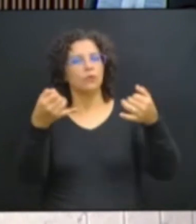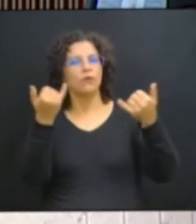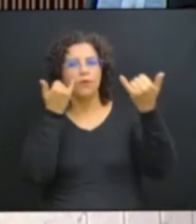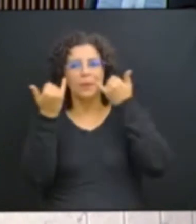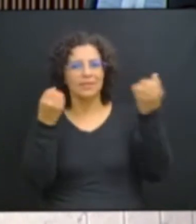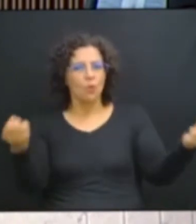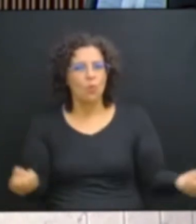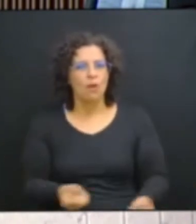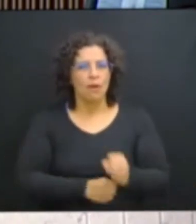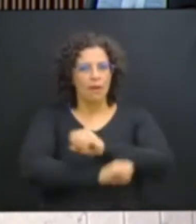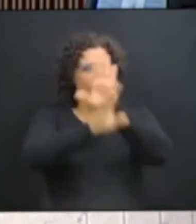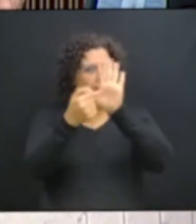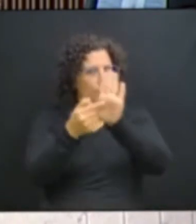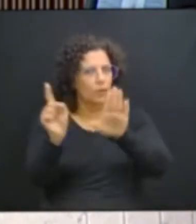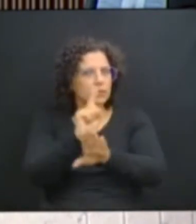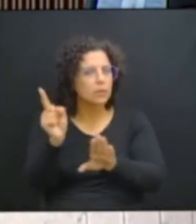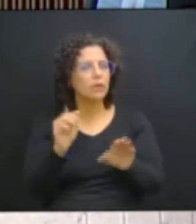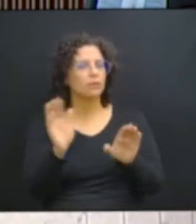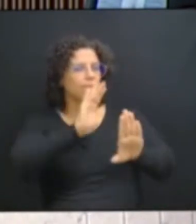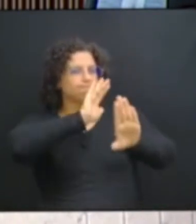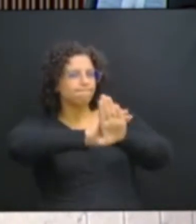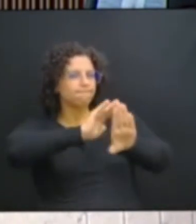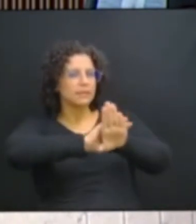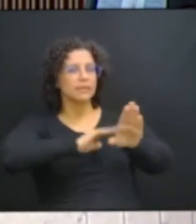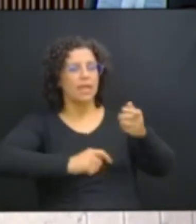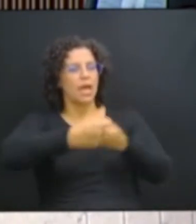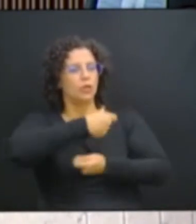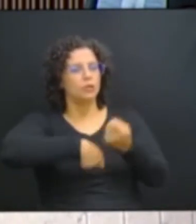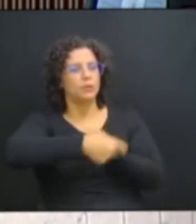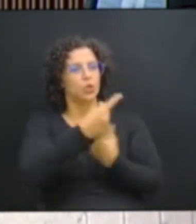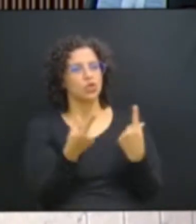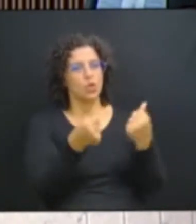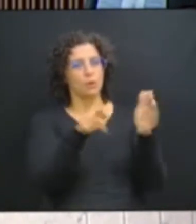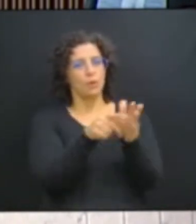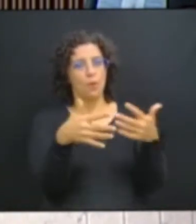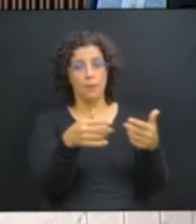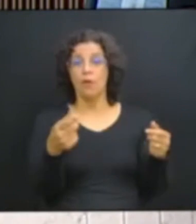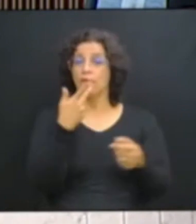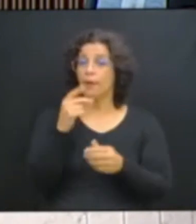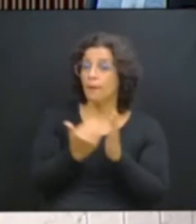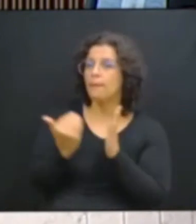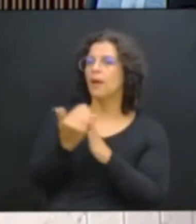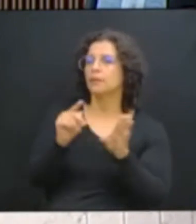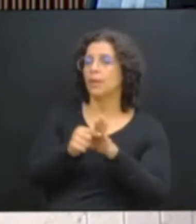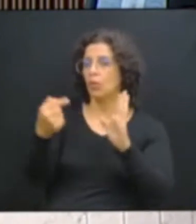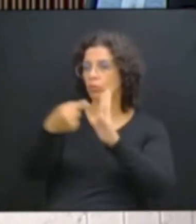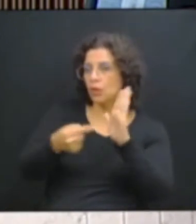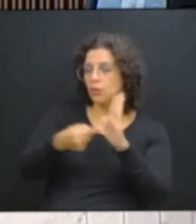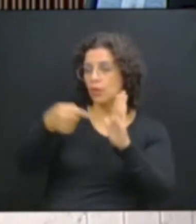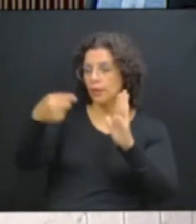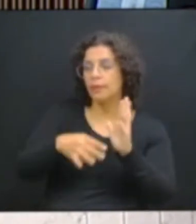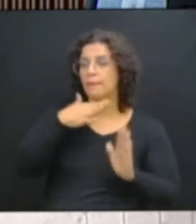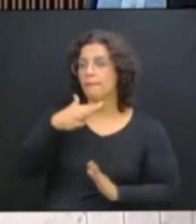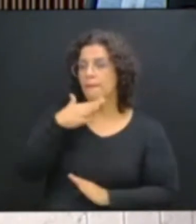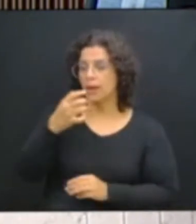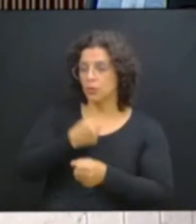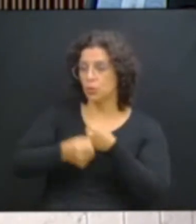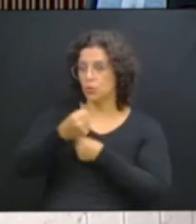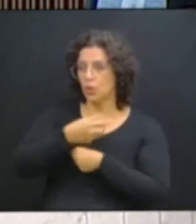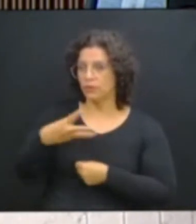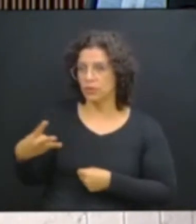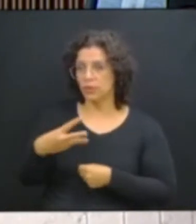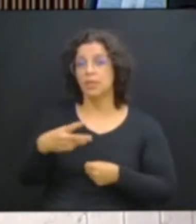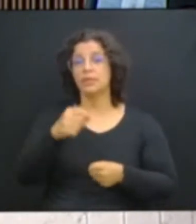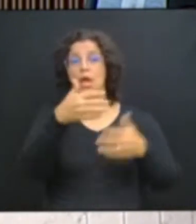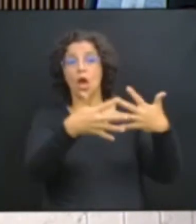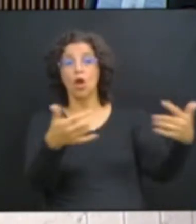informações fidedignas nas demonstrações financeiras. E vou além. Quando eu denunciei aqui em março, a Copel me